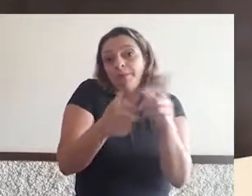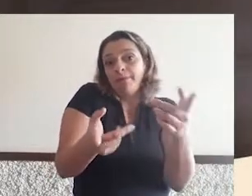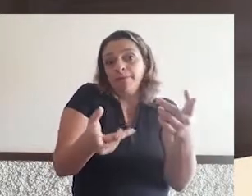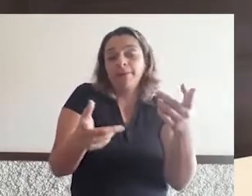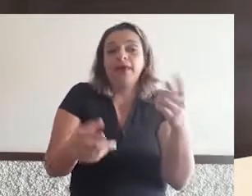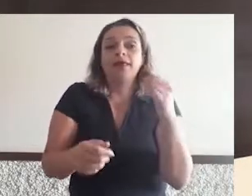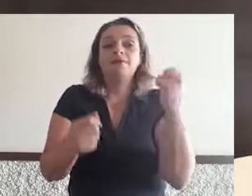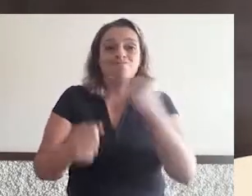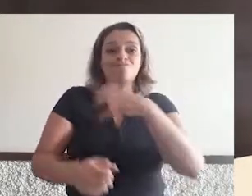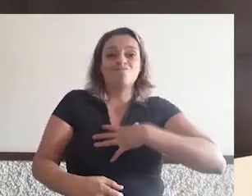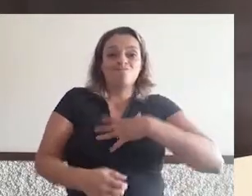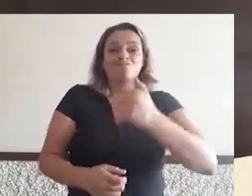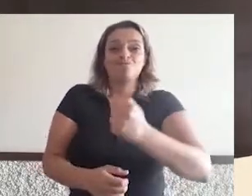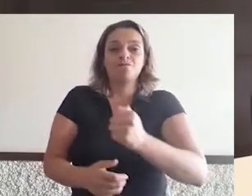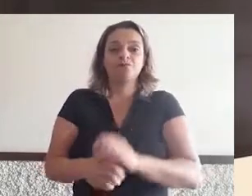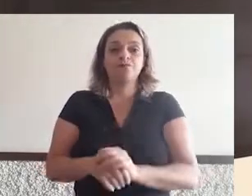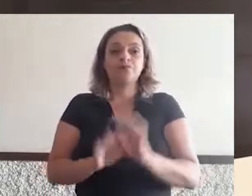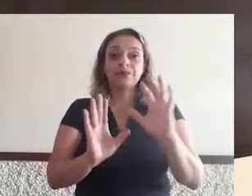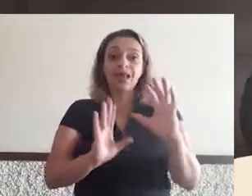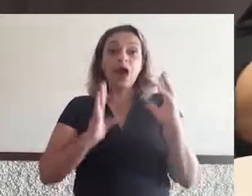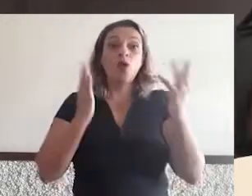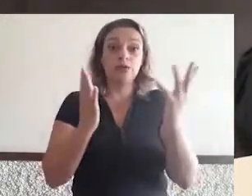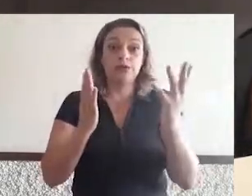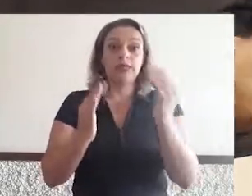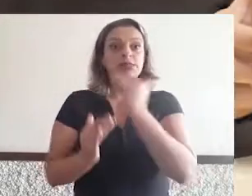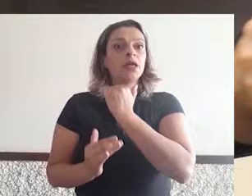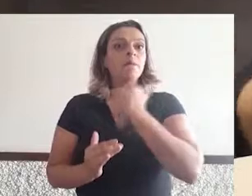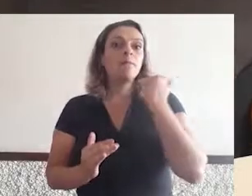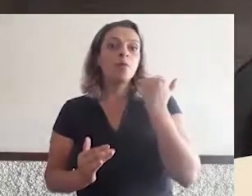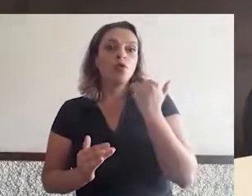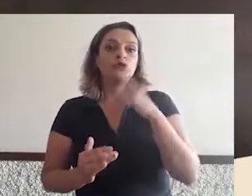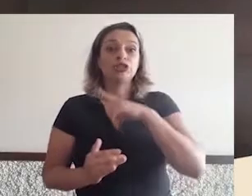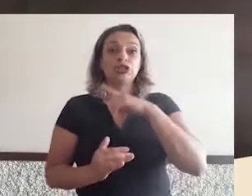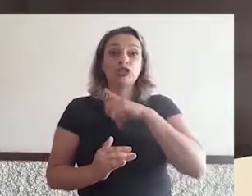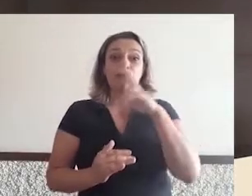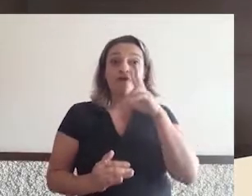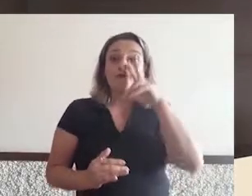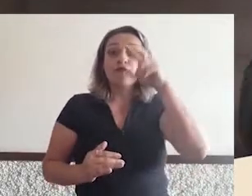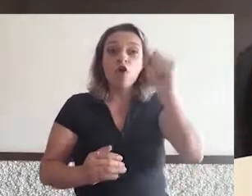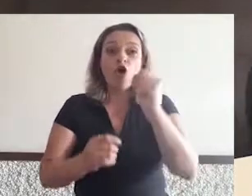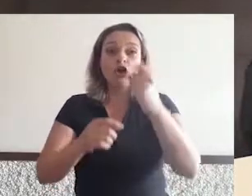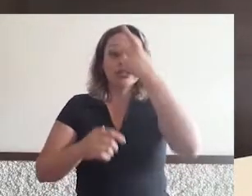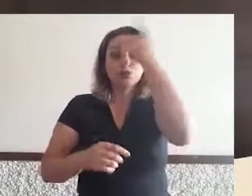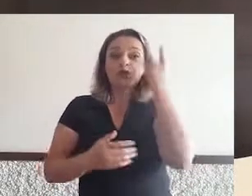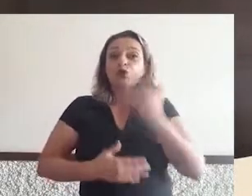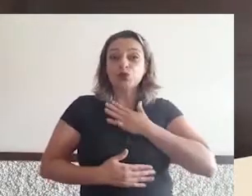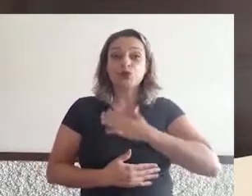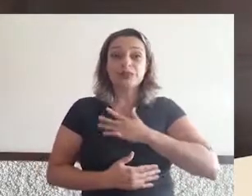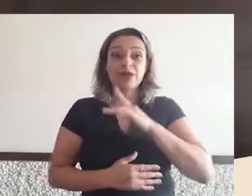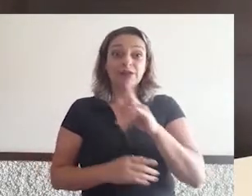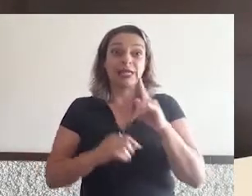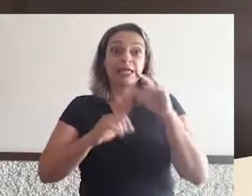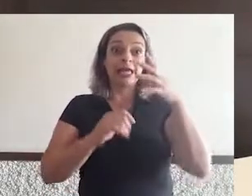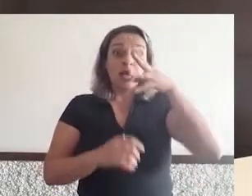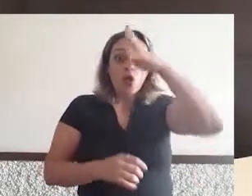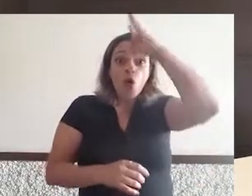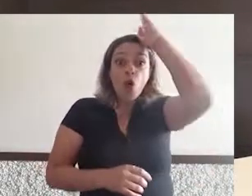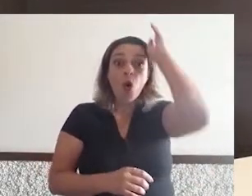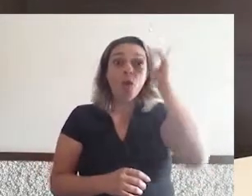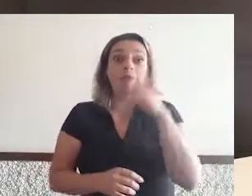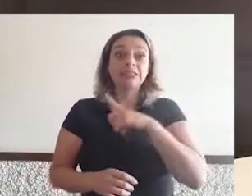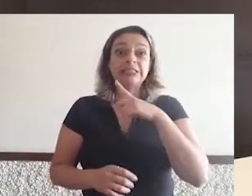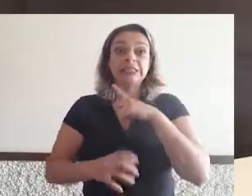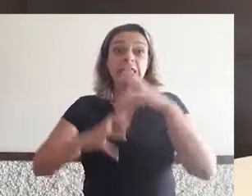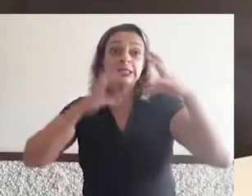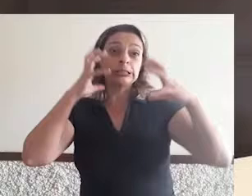Acontece então que a morte dos Graco, que tinham forte apelo popular, gera em Roma uma grande